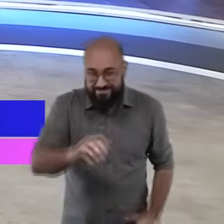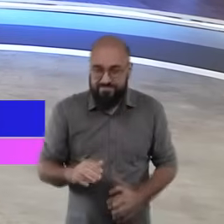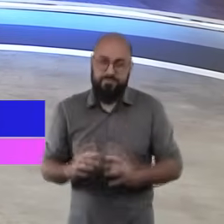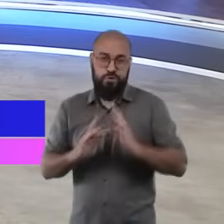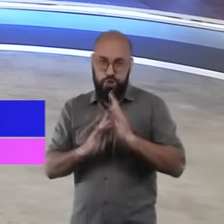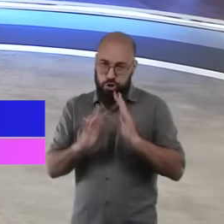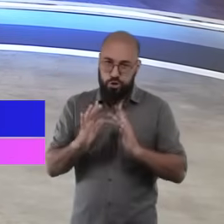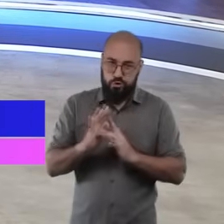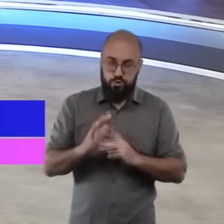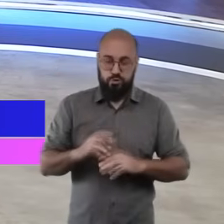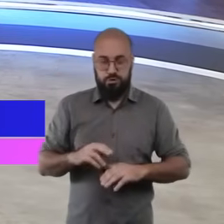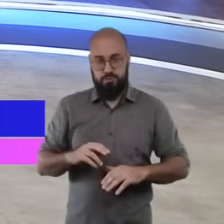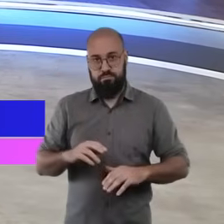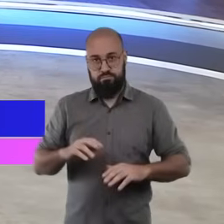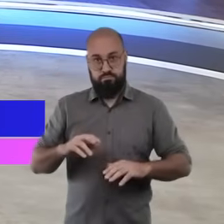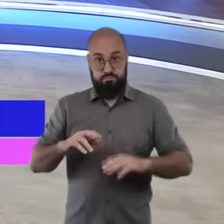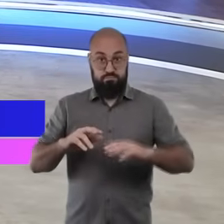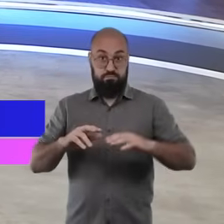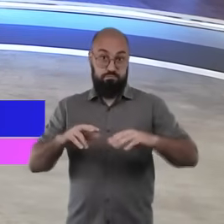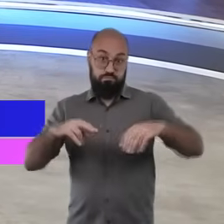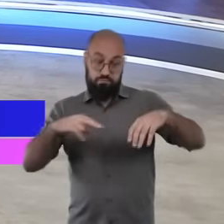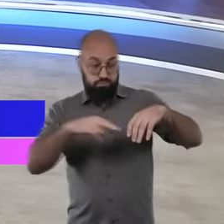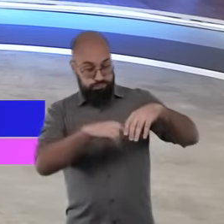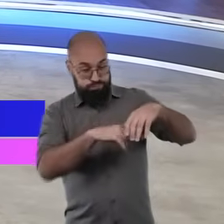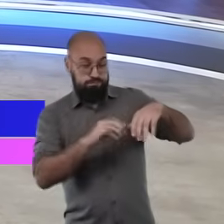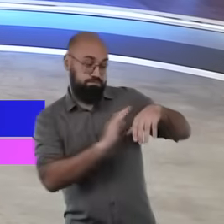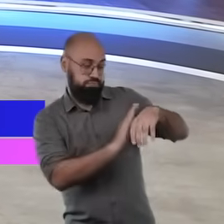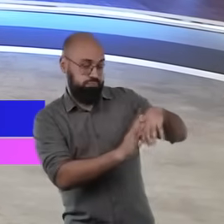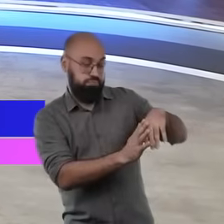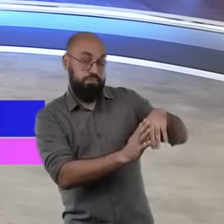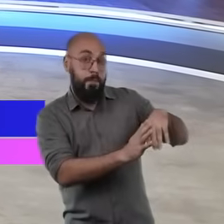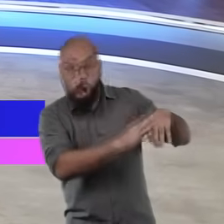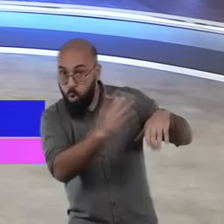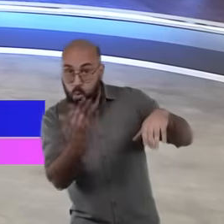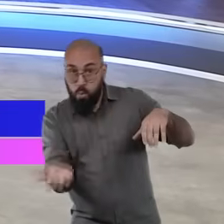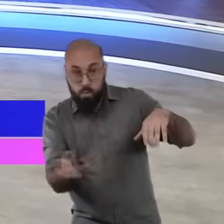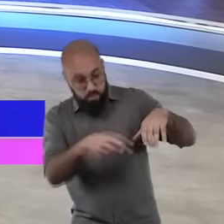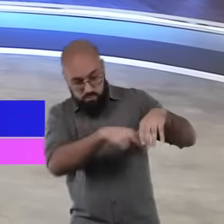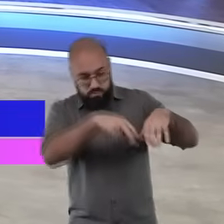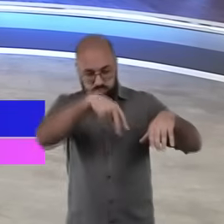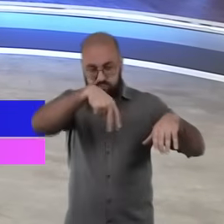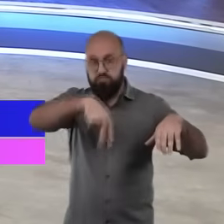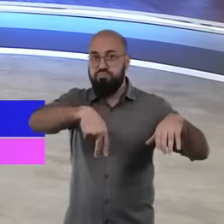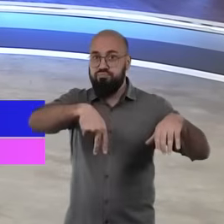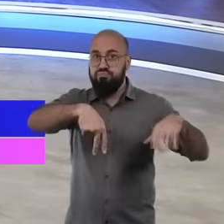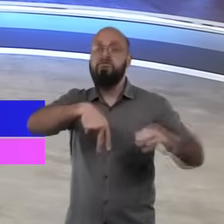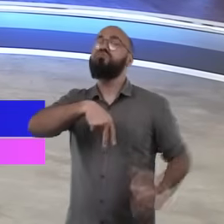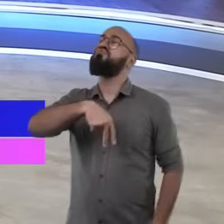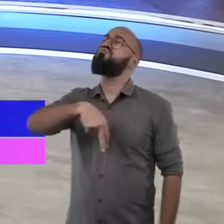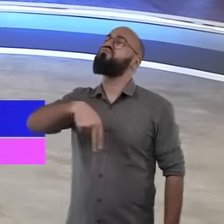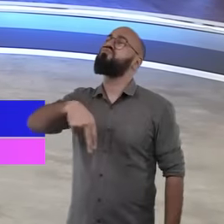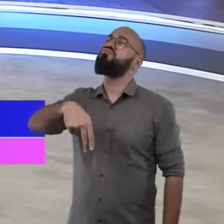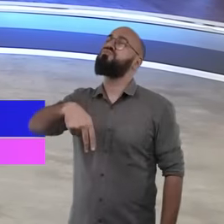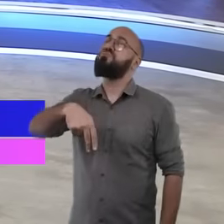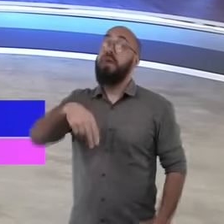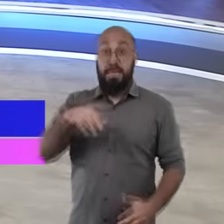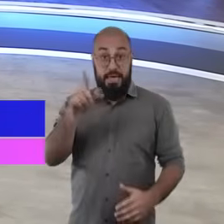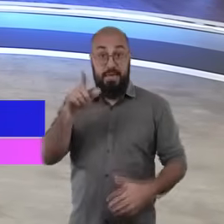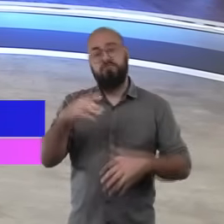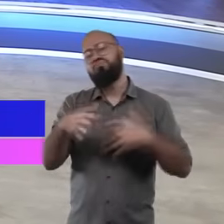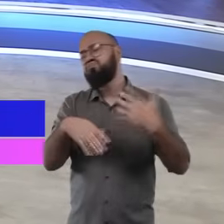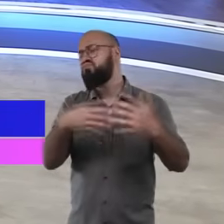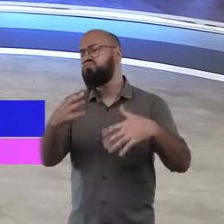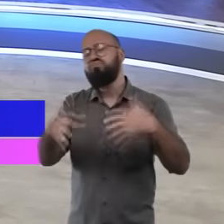tinha ressuscitado e estava voltando para o céu, anjos vieram recebê-lo. E